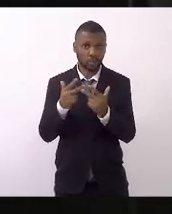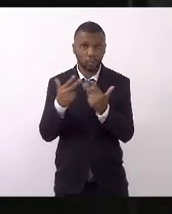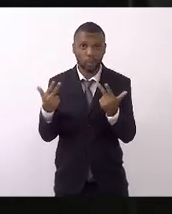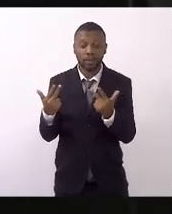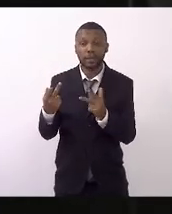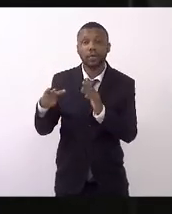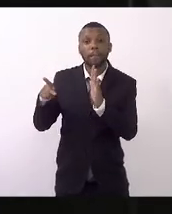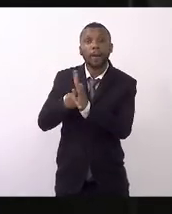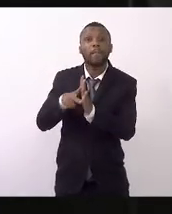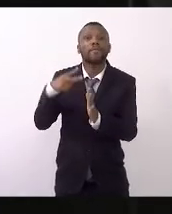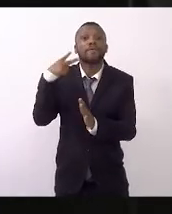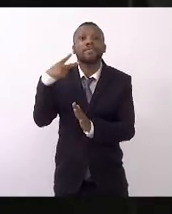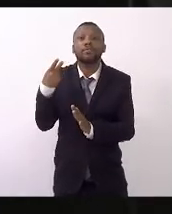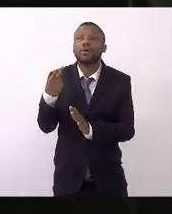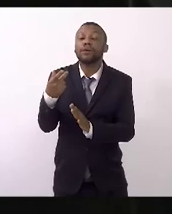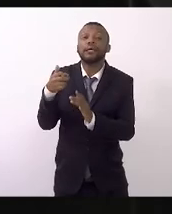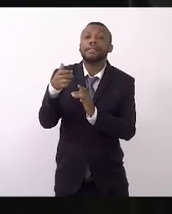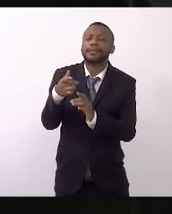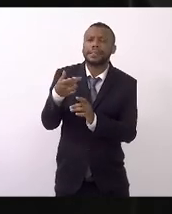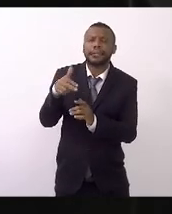próprio vereador negou.